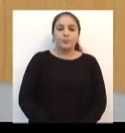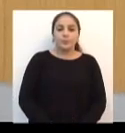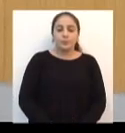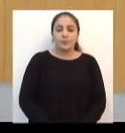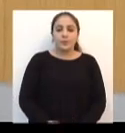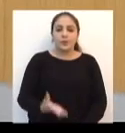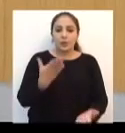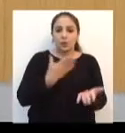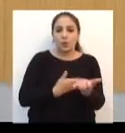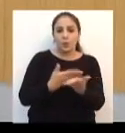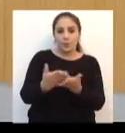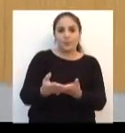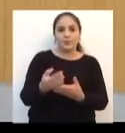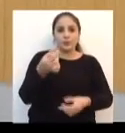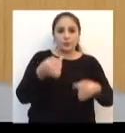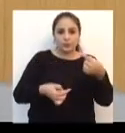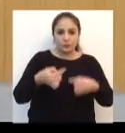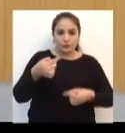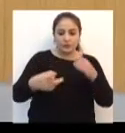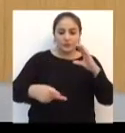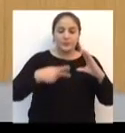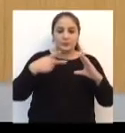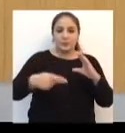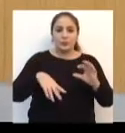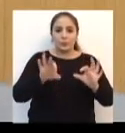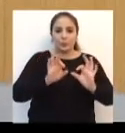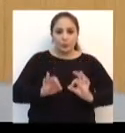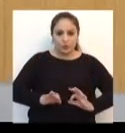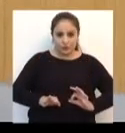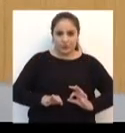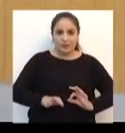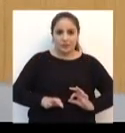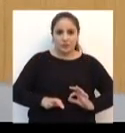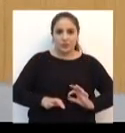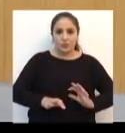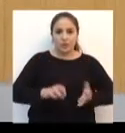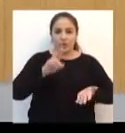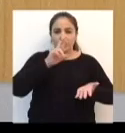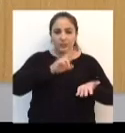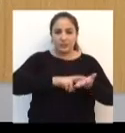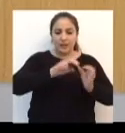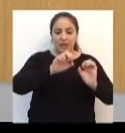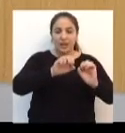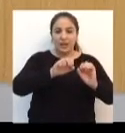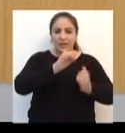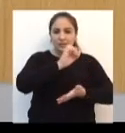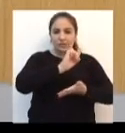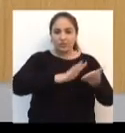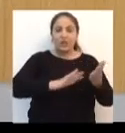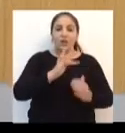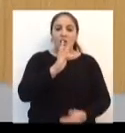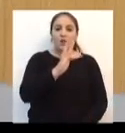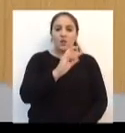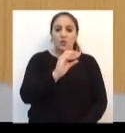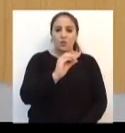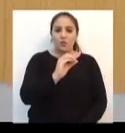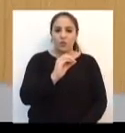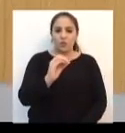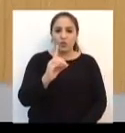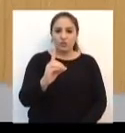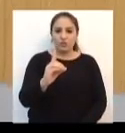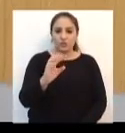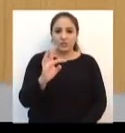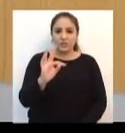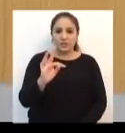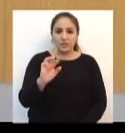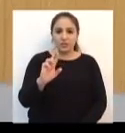E começou a tramitar no Legislativo o projeto que pretende regulamentar a atividade de food trucks em Passo